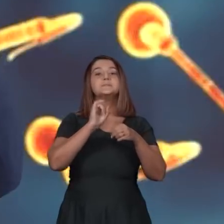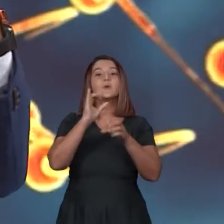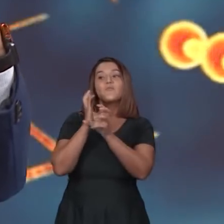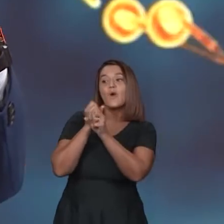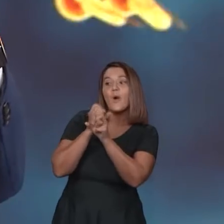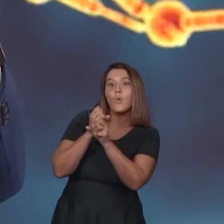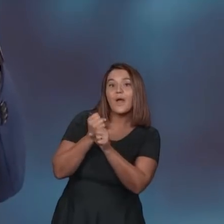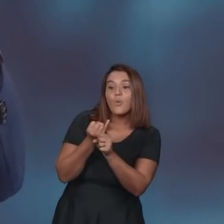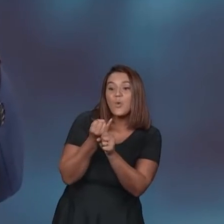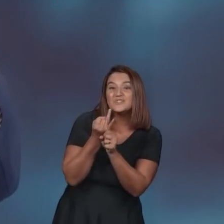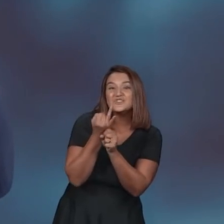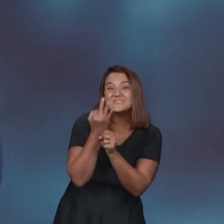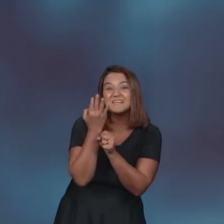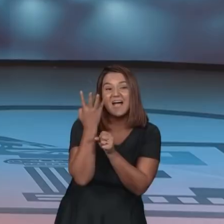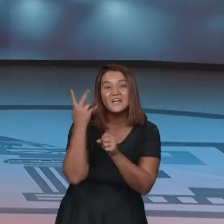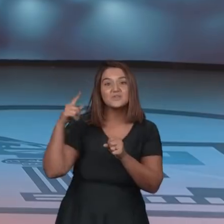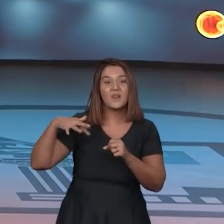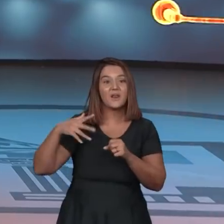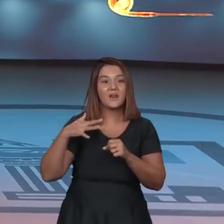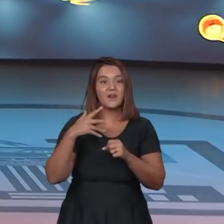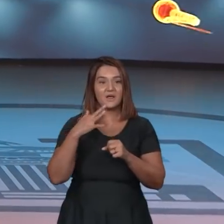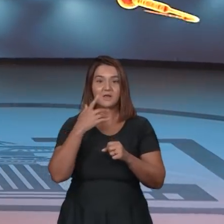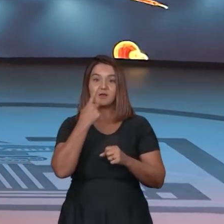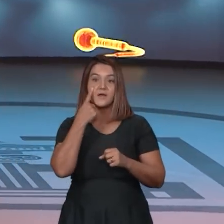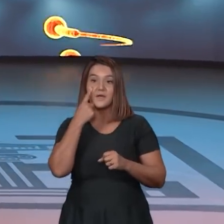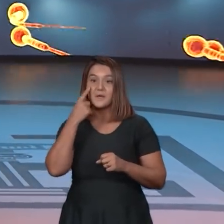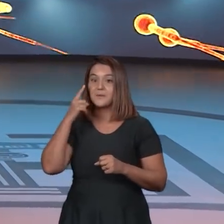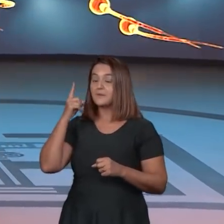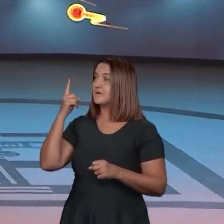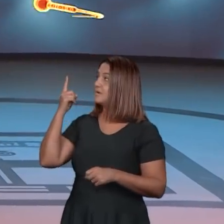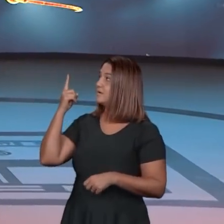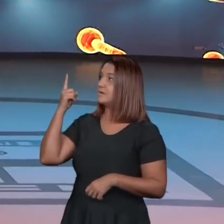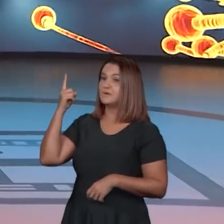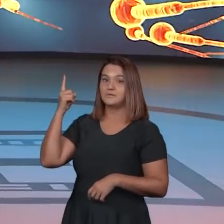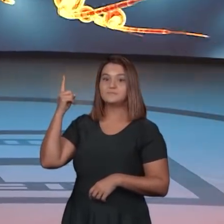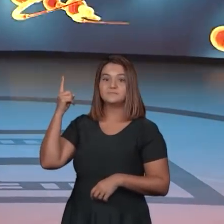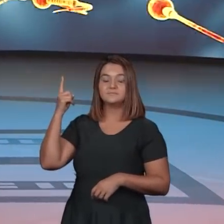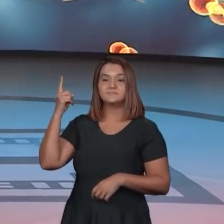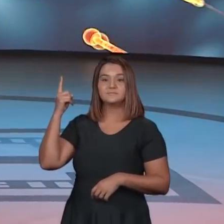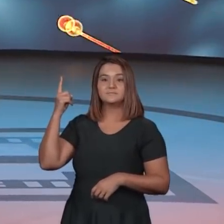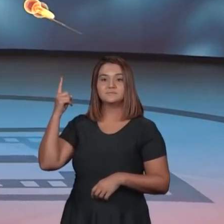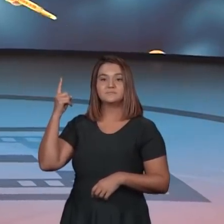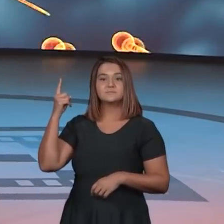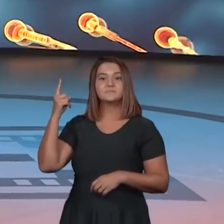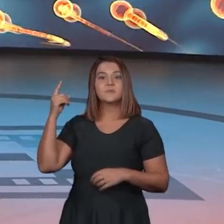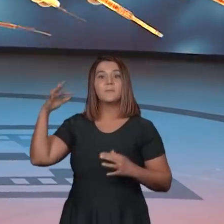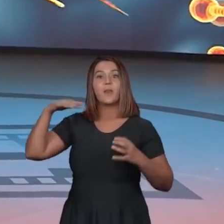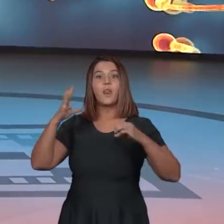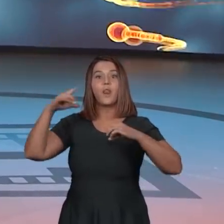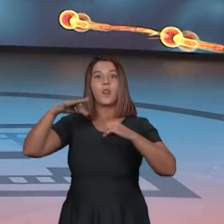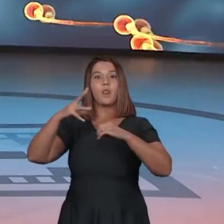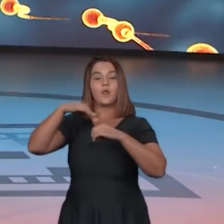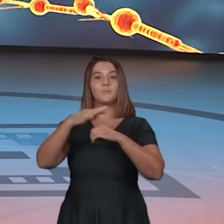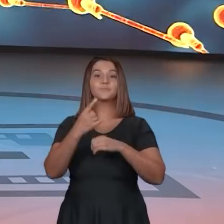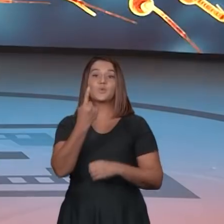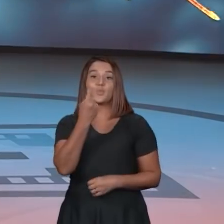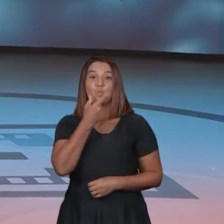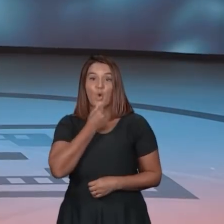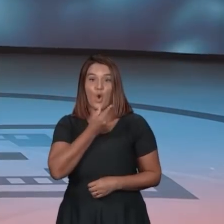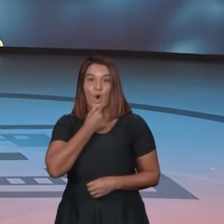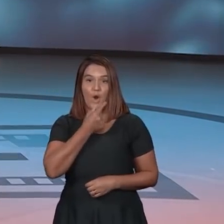imagem ainda não é perfeita. Só para você ter uma noção, um homem produz, em média, em